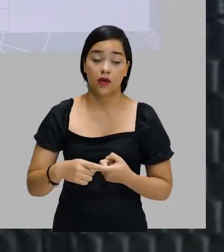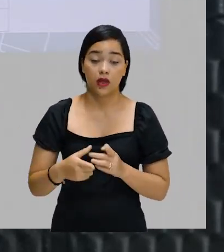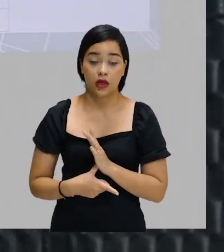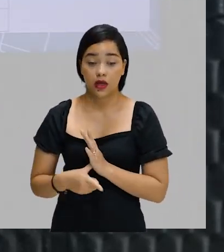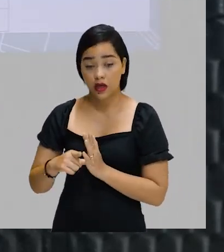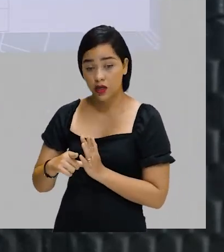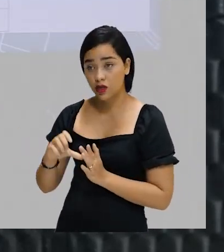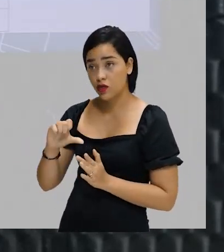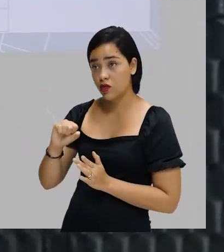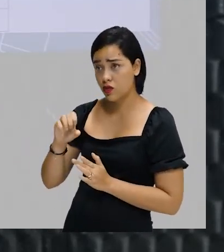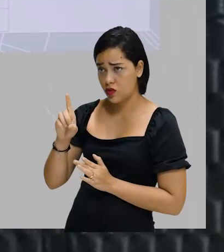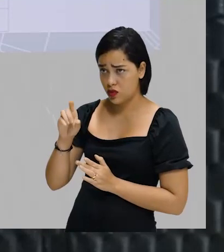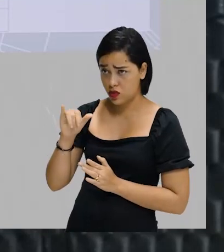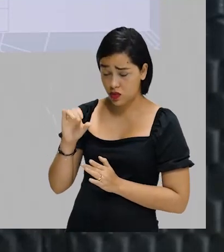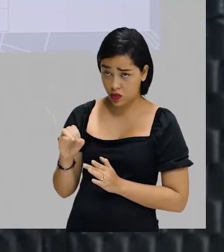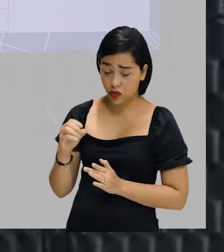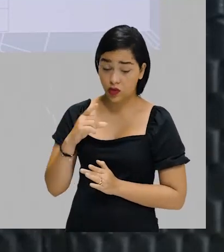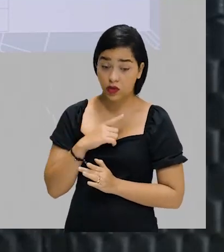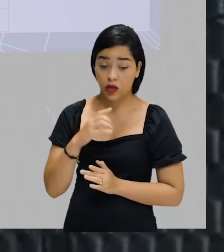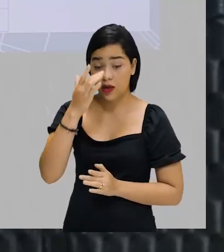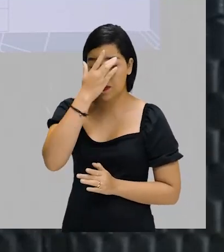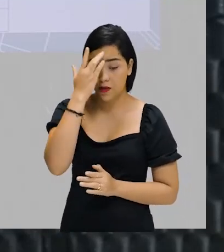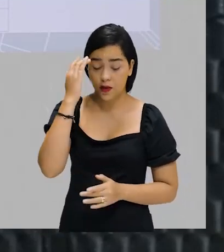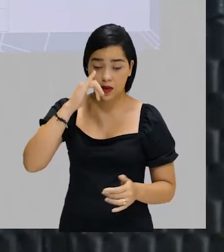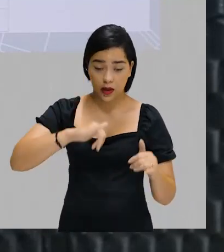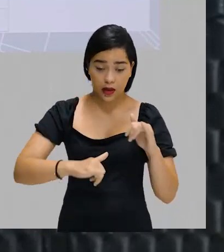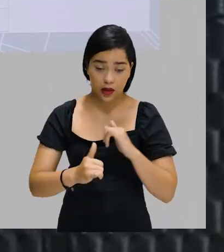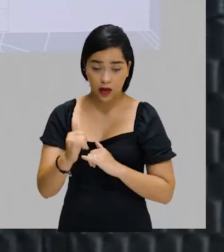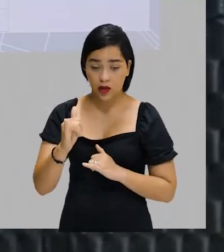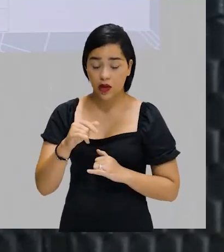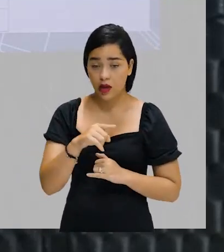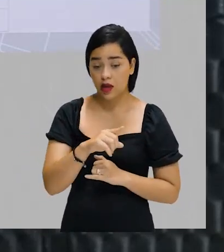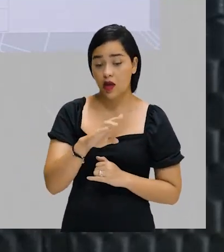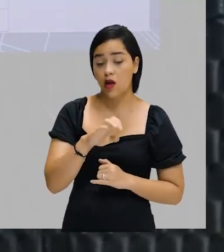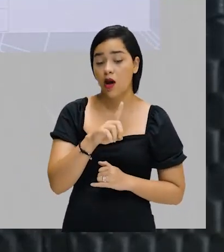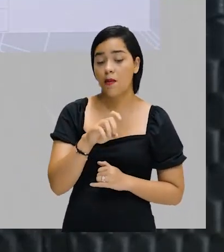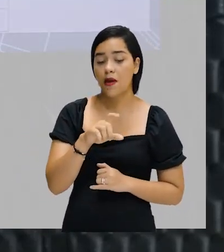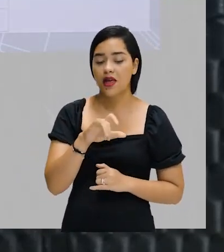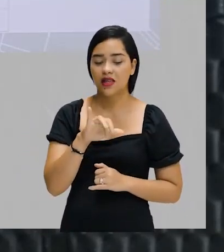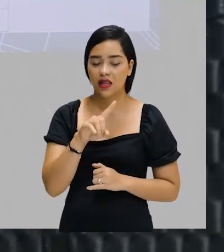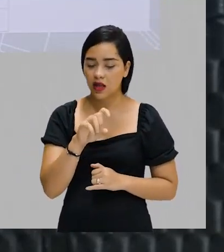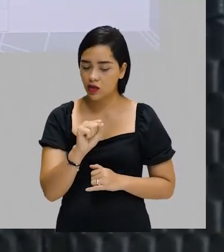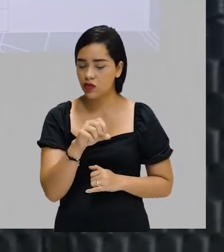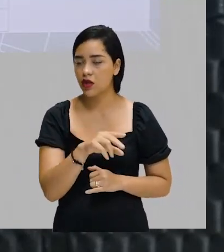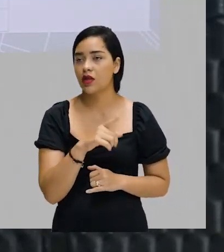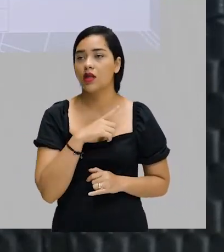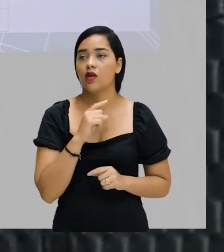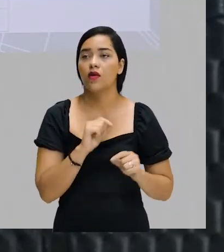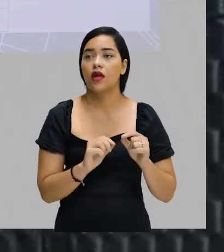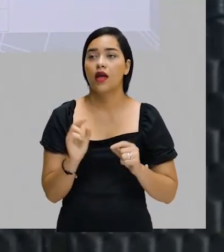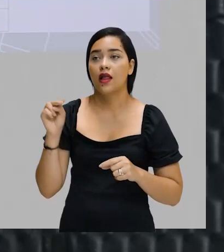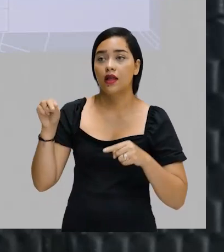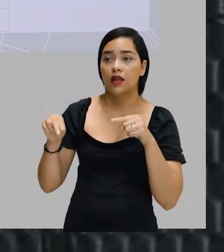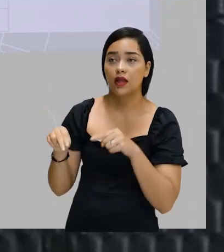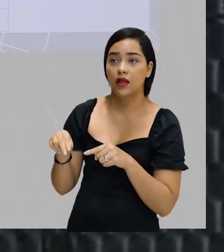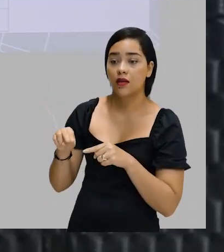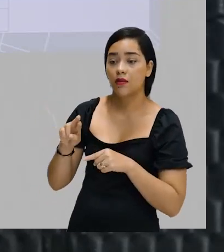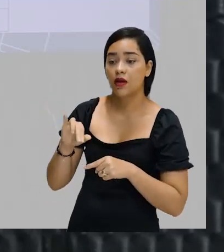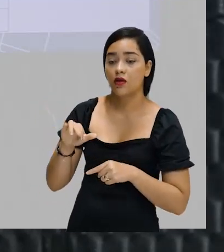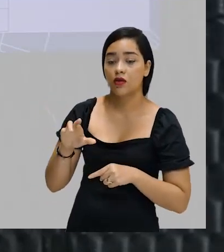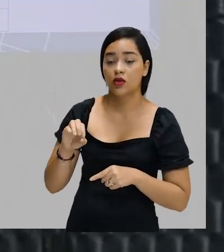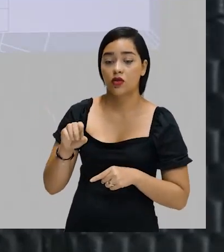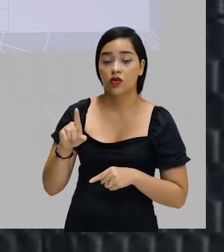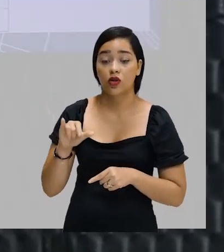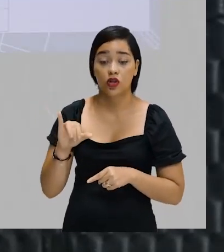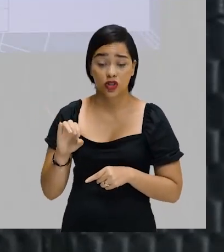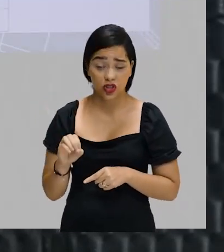do sódio, os químicos, no caso aqui o Berzelius, ele deu a letra N para o